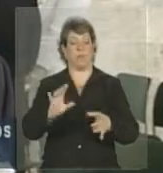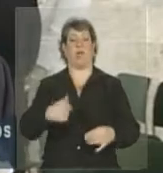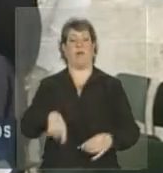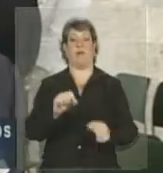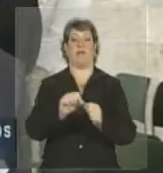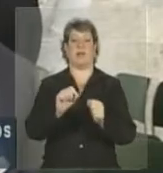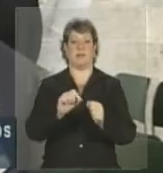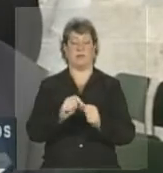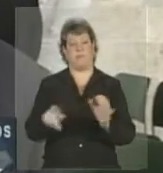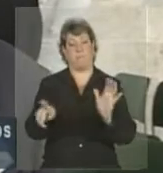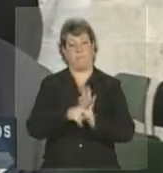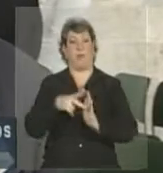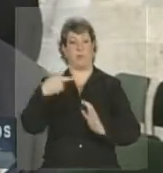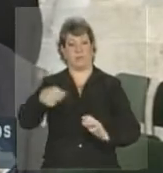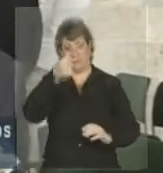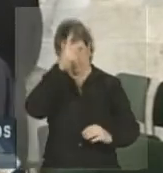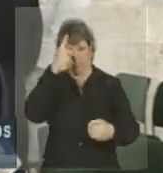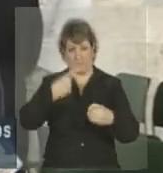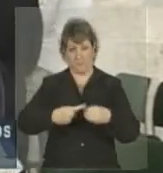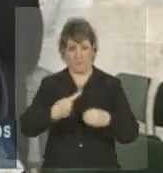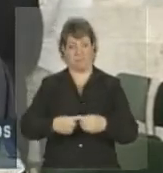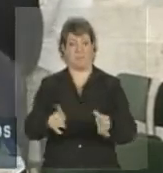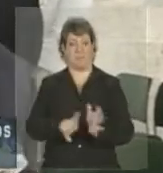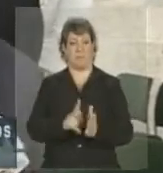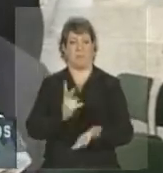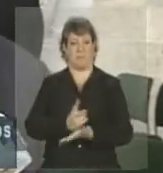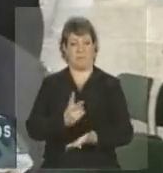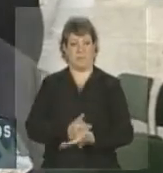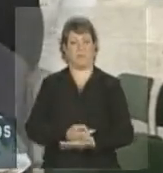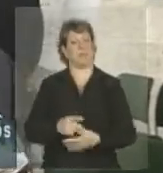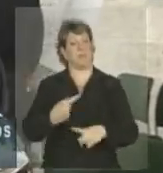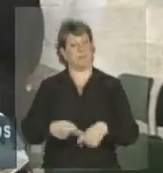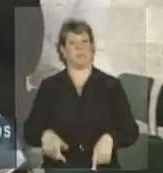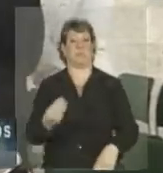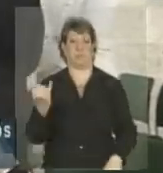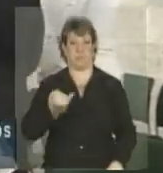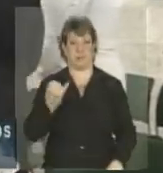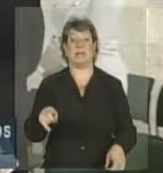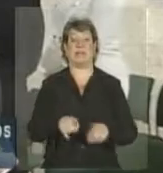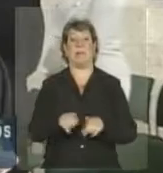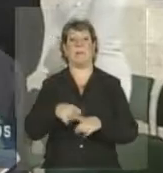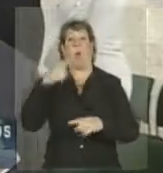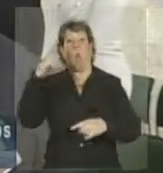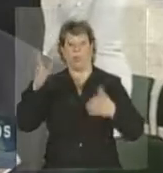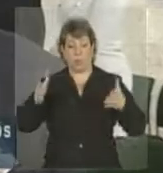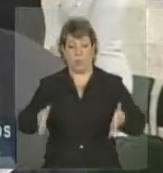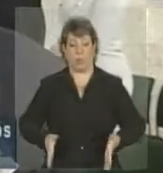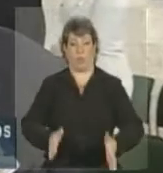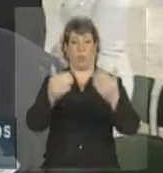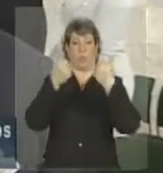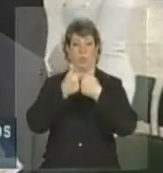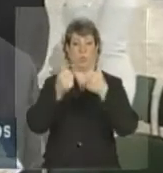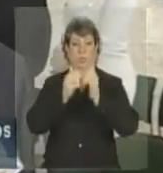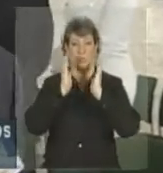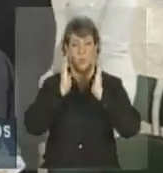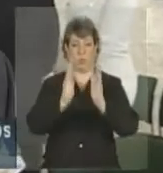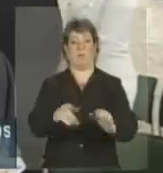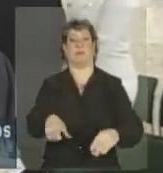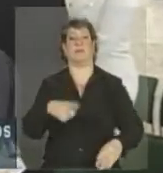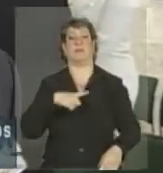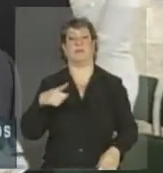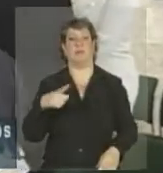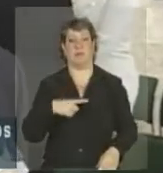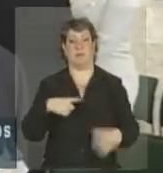com recursos próprios porque é muito importante, e também um outro corredor na outra região da cidade, região